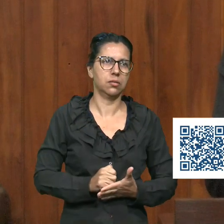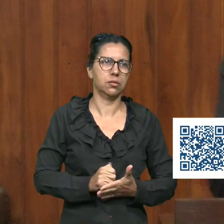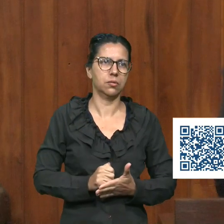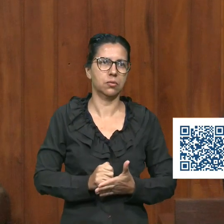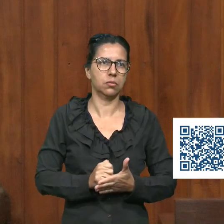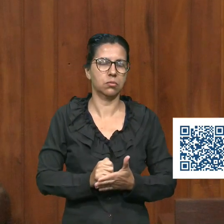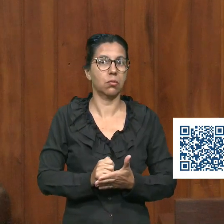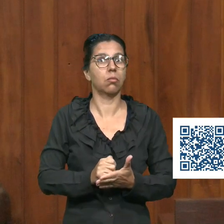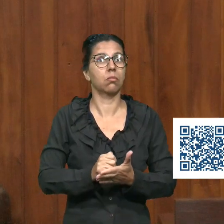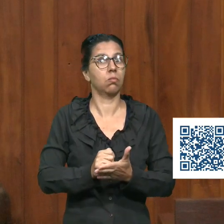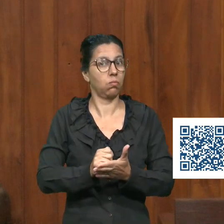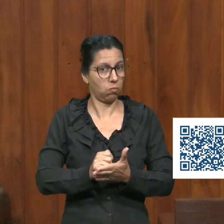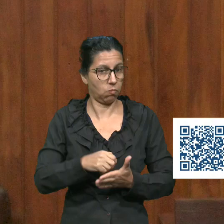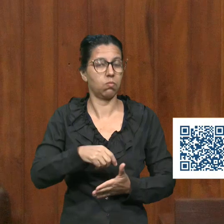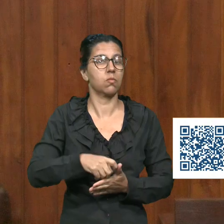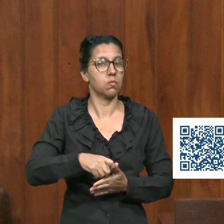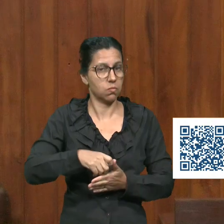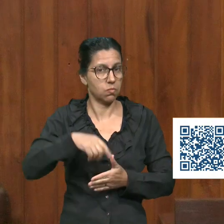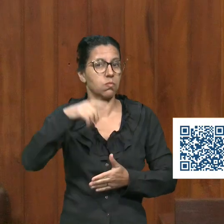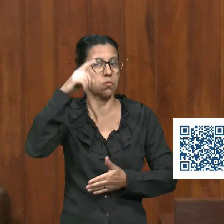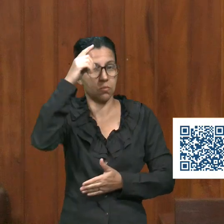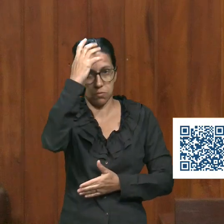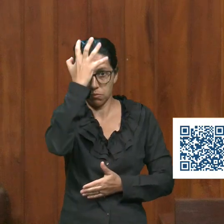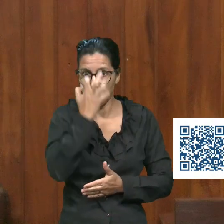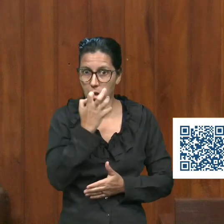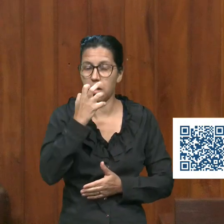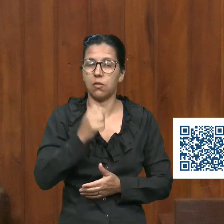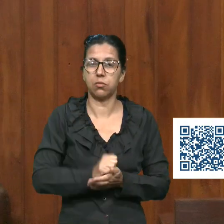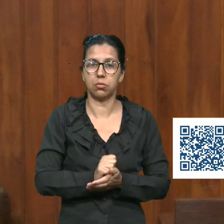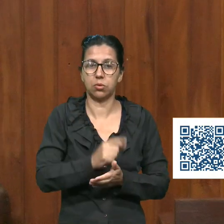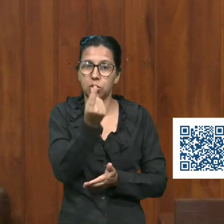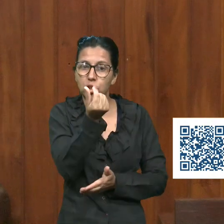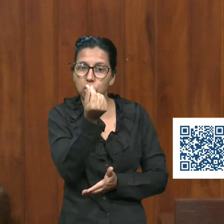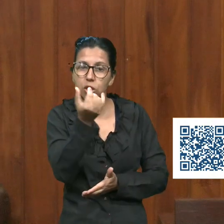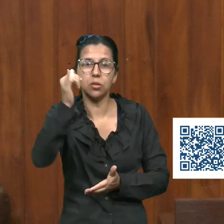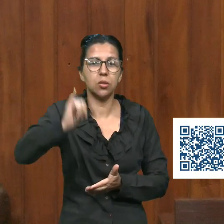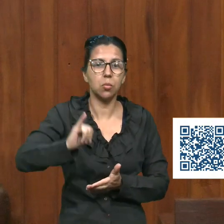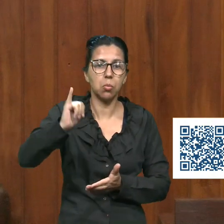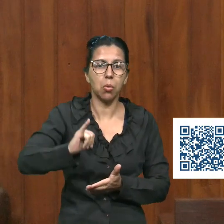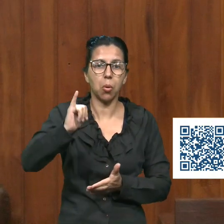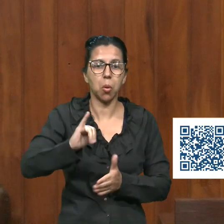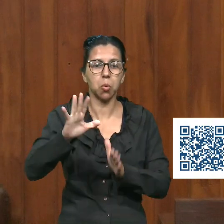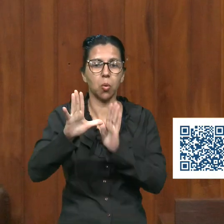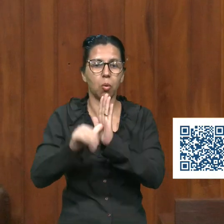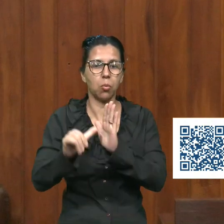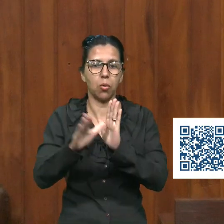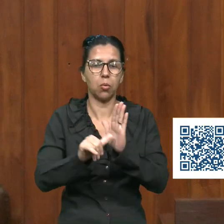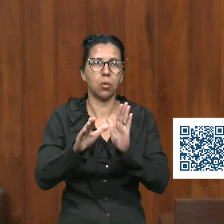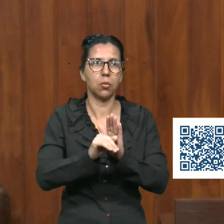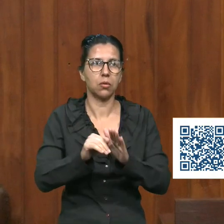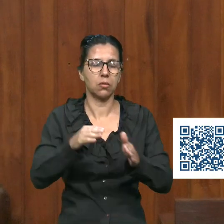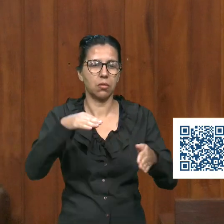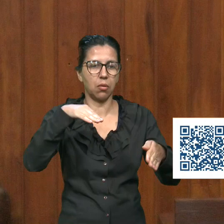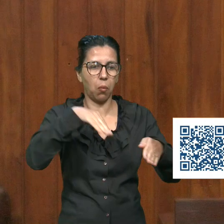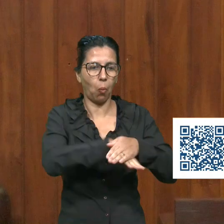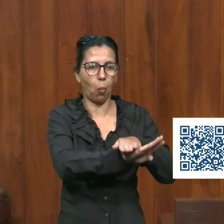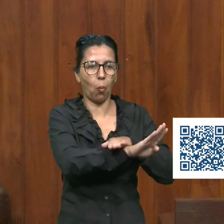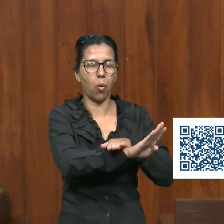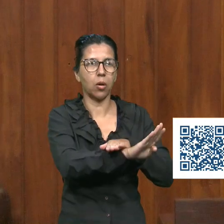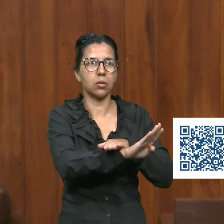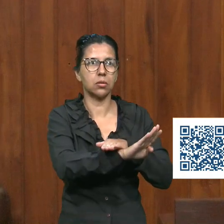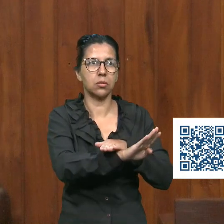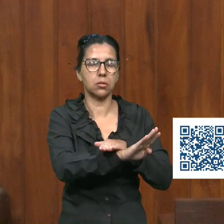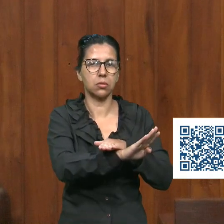É uma denúncia gravíssima de roubar o nosso dinheiro de impostos. E isso foi arquivado, mas nem sequer